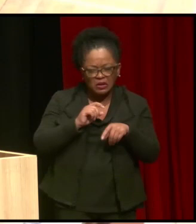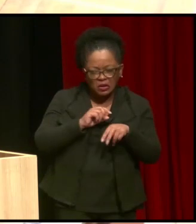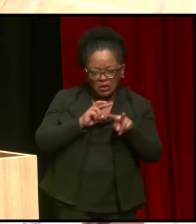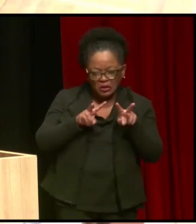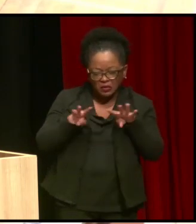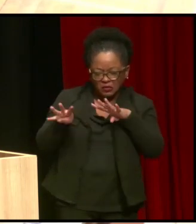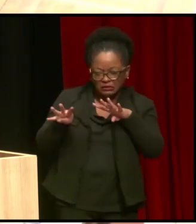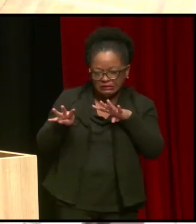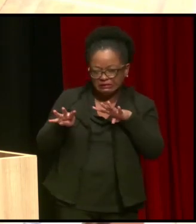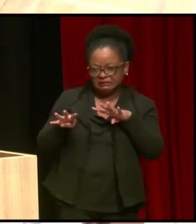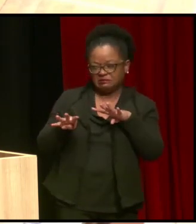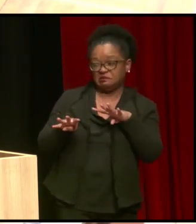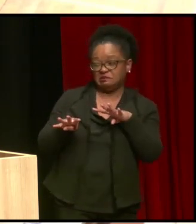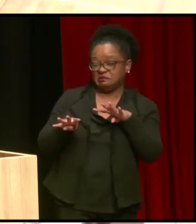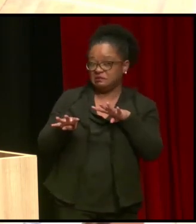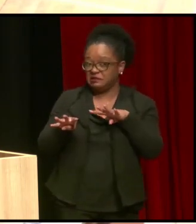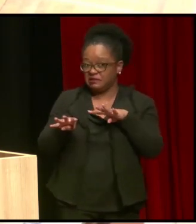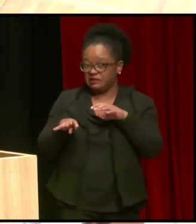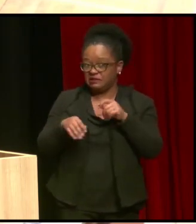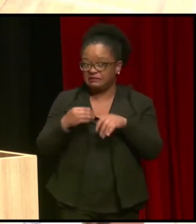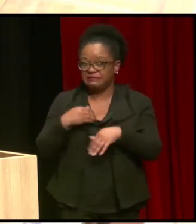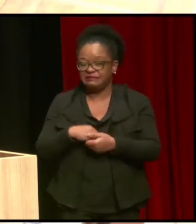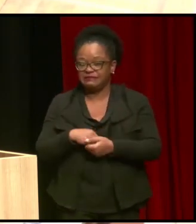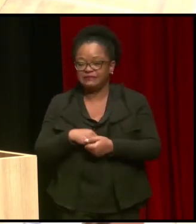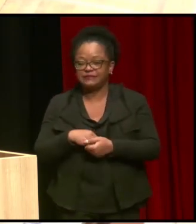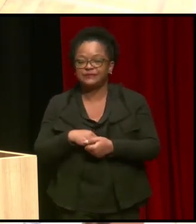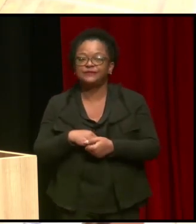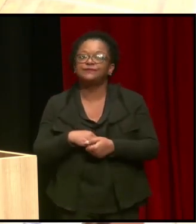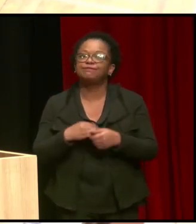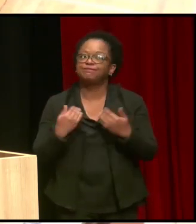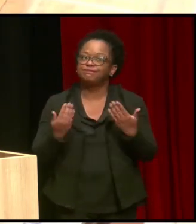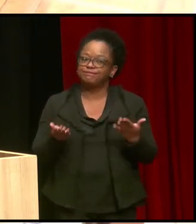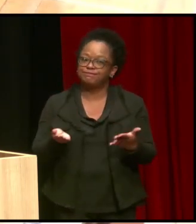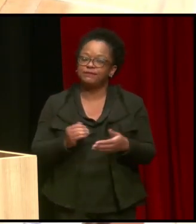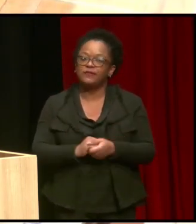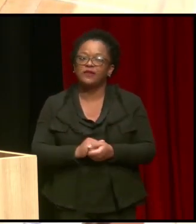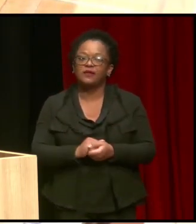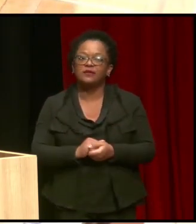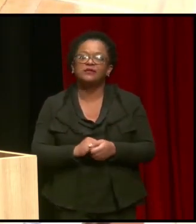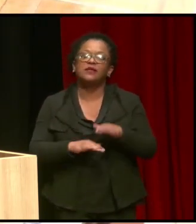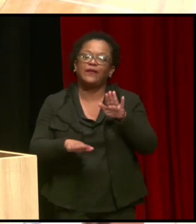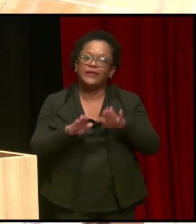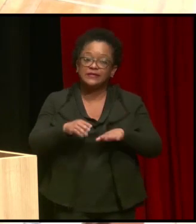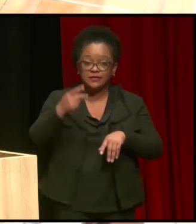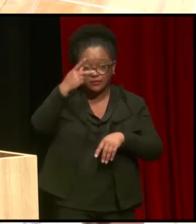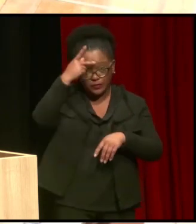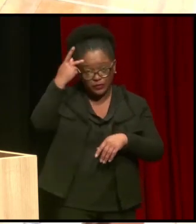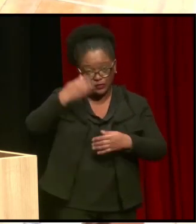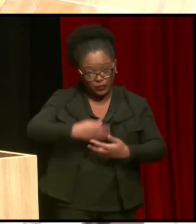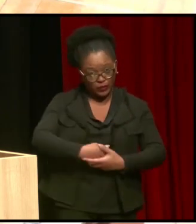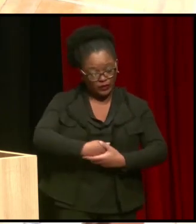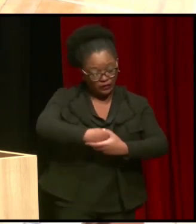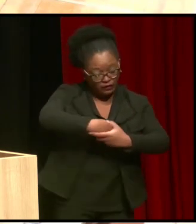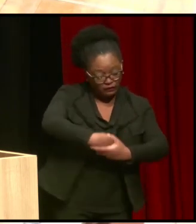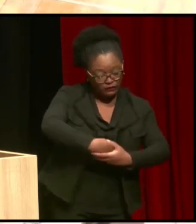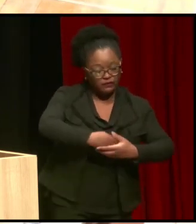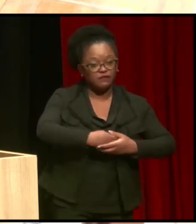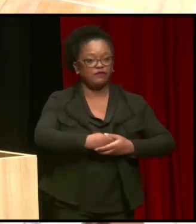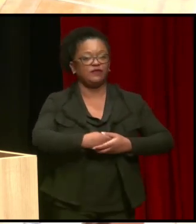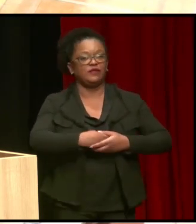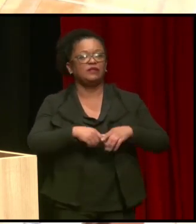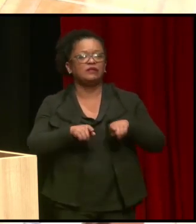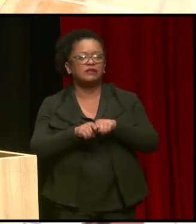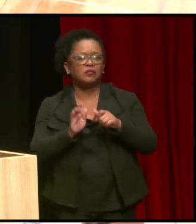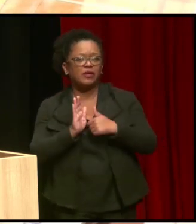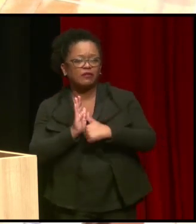igreja. Como é que eu posso ajudar você? Agora, você imagina uma pessoa que entra lá com uma criança com síndrome de Down, a mãe está vindo